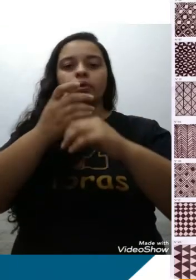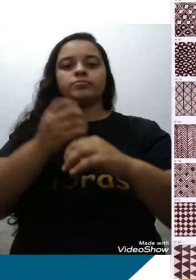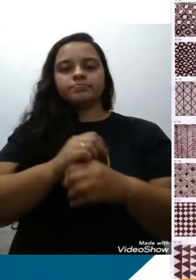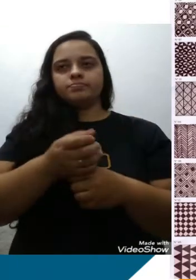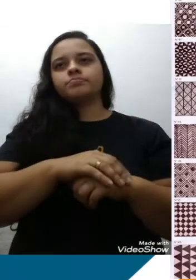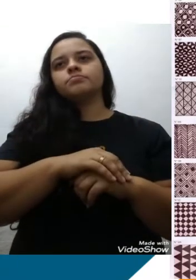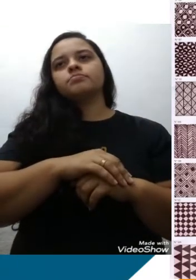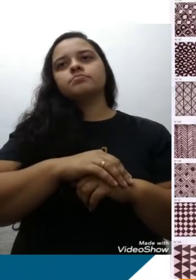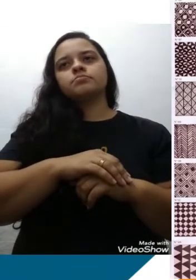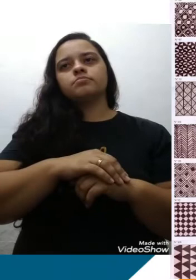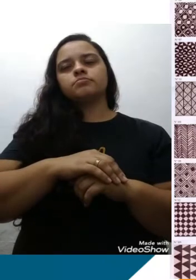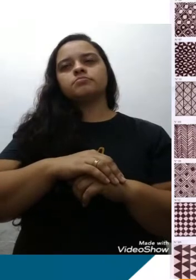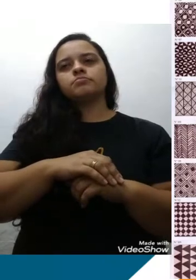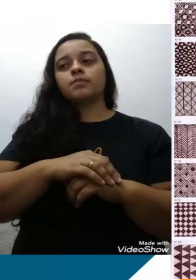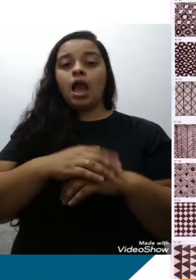aqui.